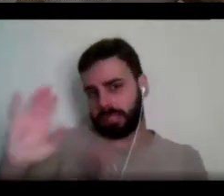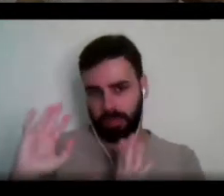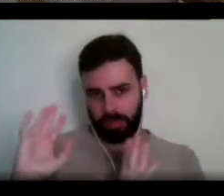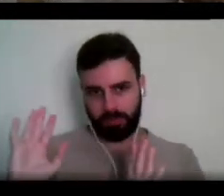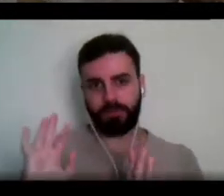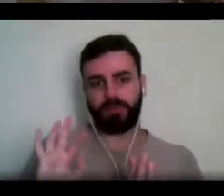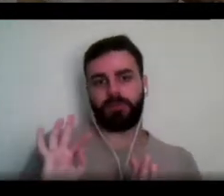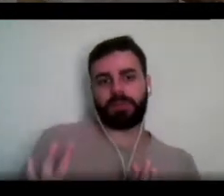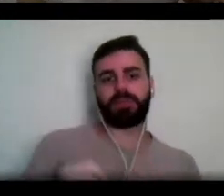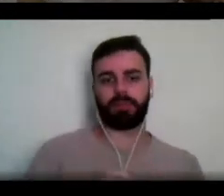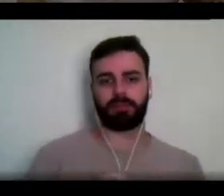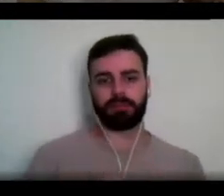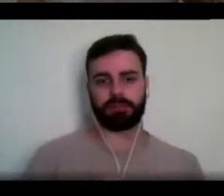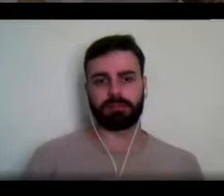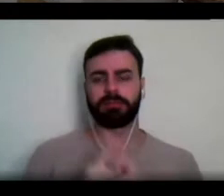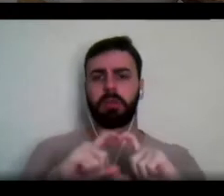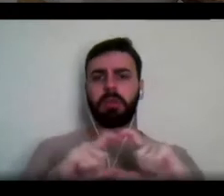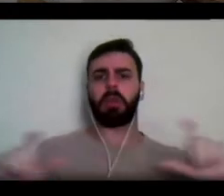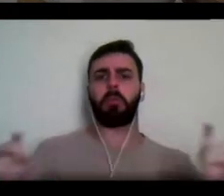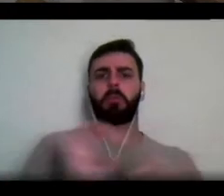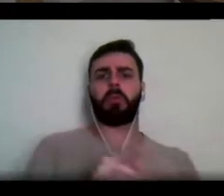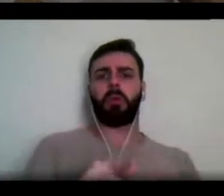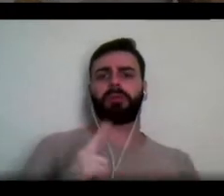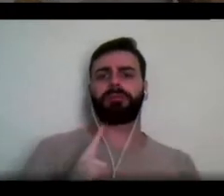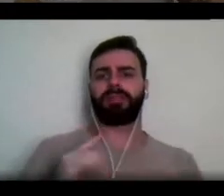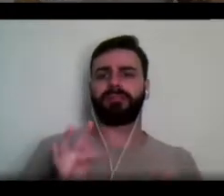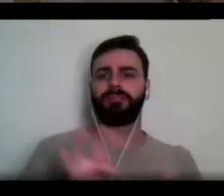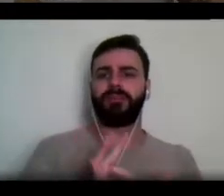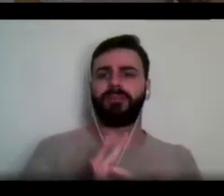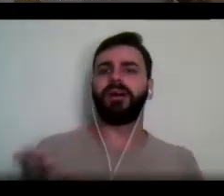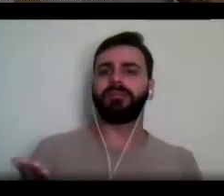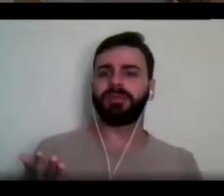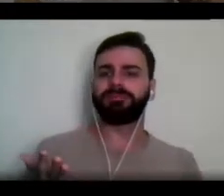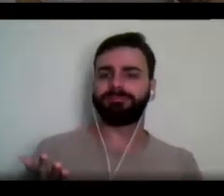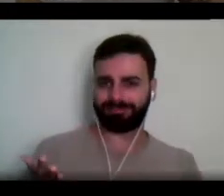é igual a 0, vezes t, né?